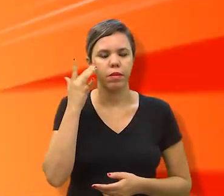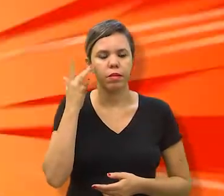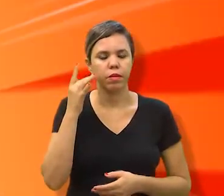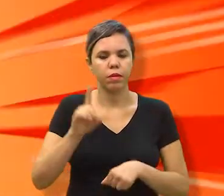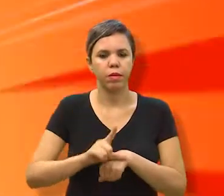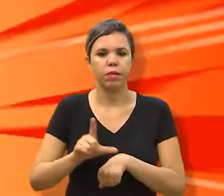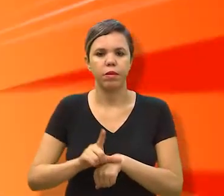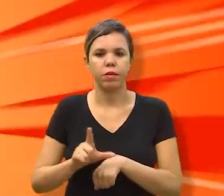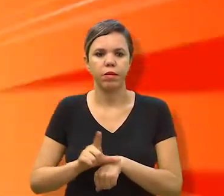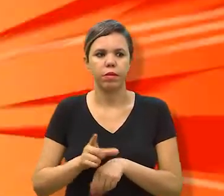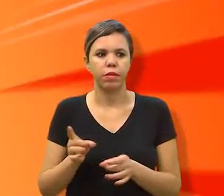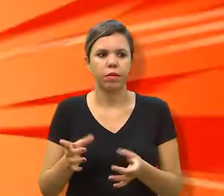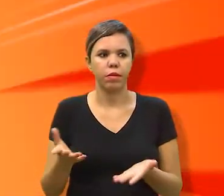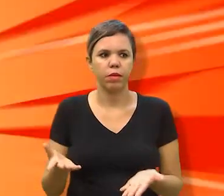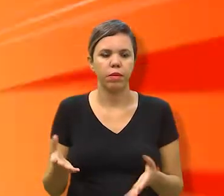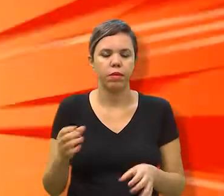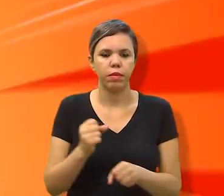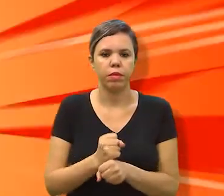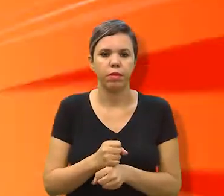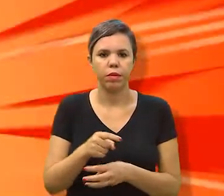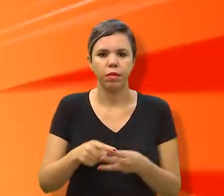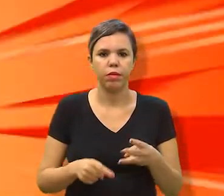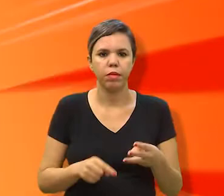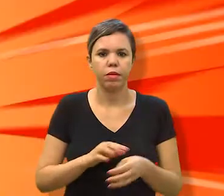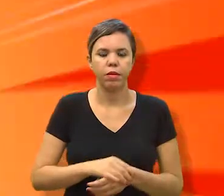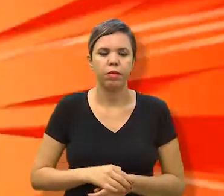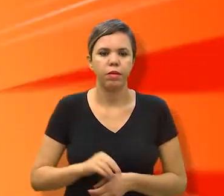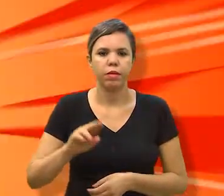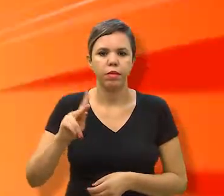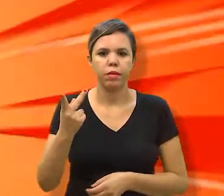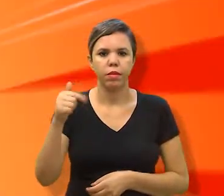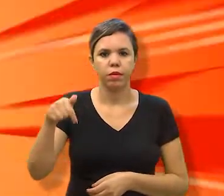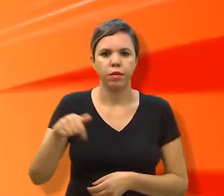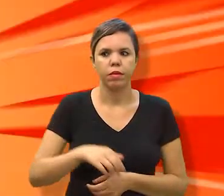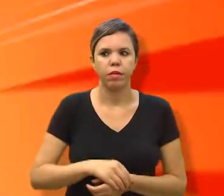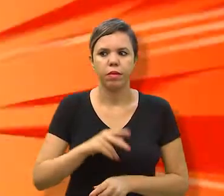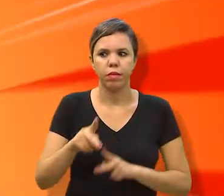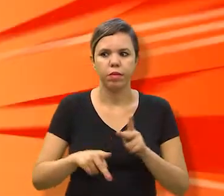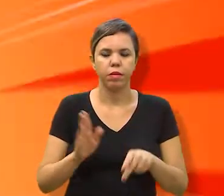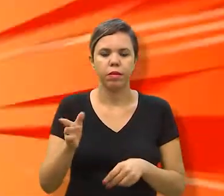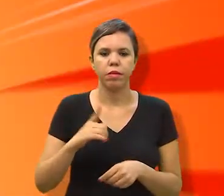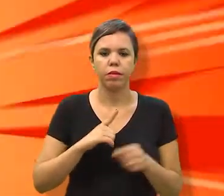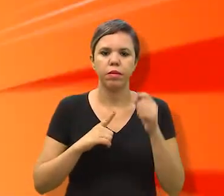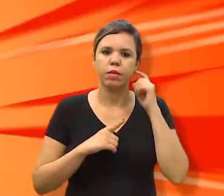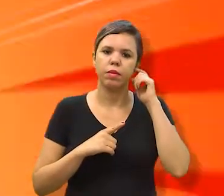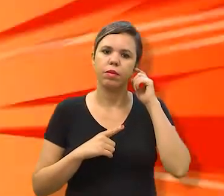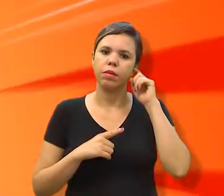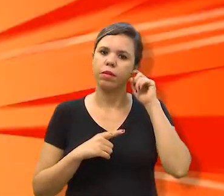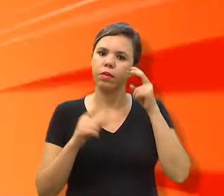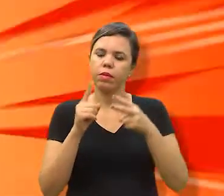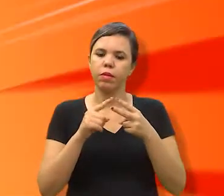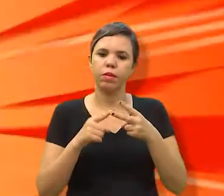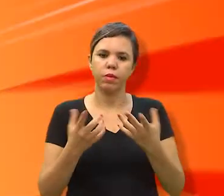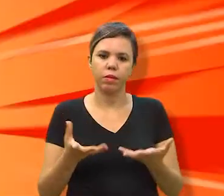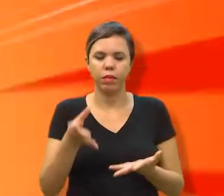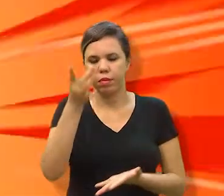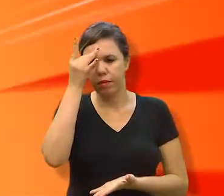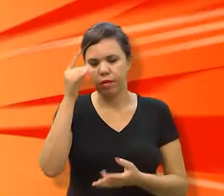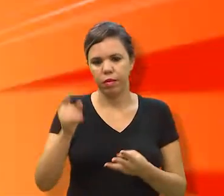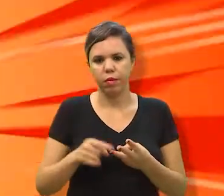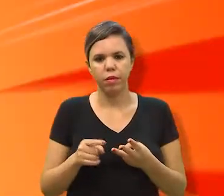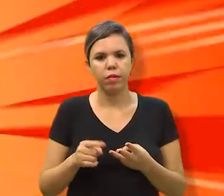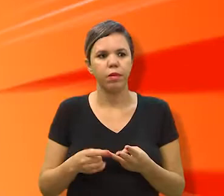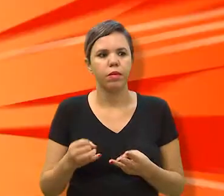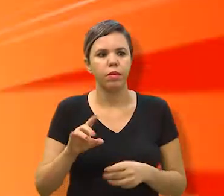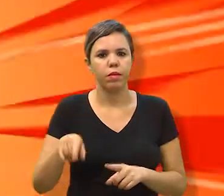na minha loja eu vendo o pacote das 3 HQs, ou se a pessoa já tem os outros 2 e quer adquirir só o